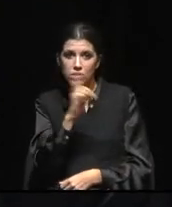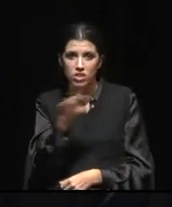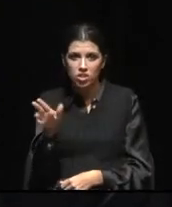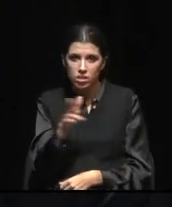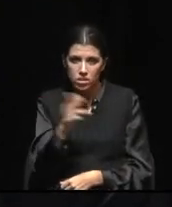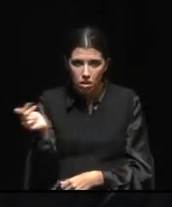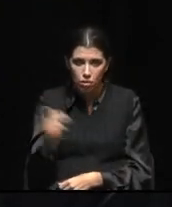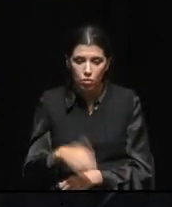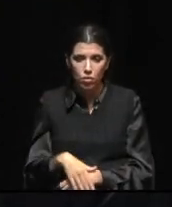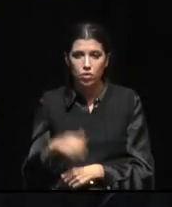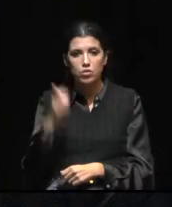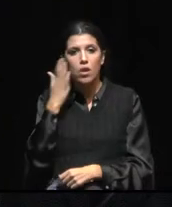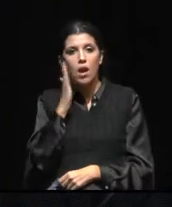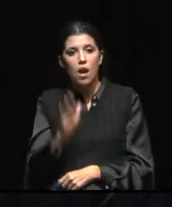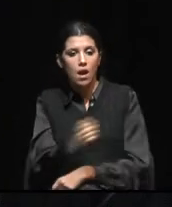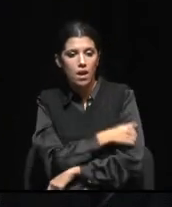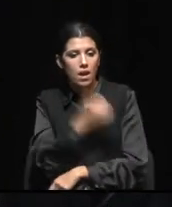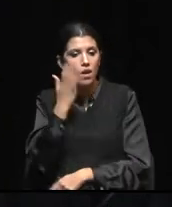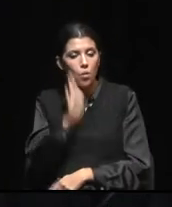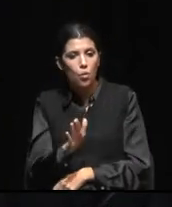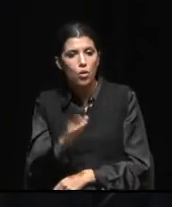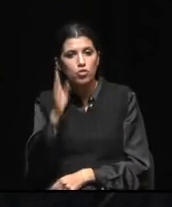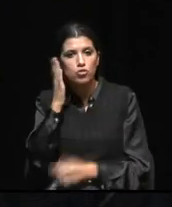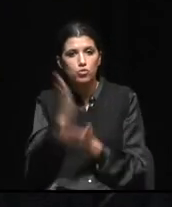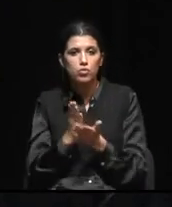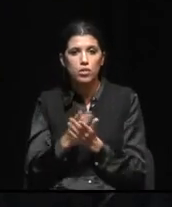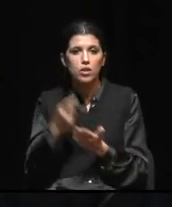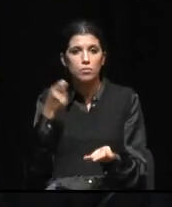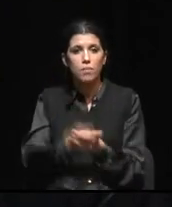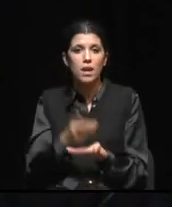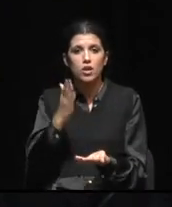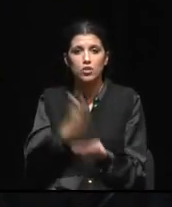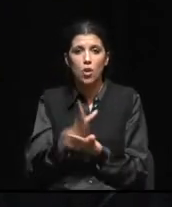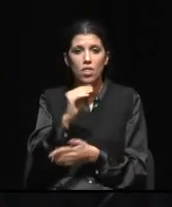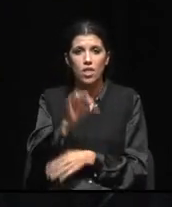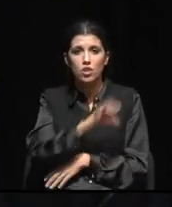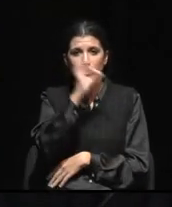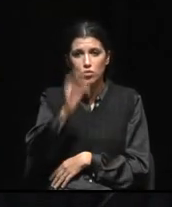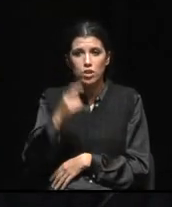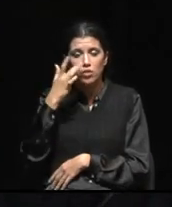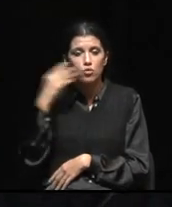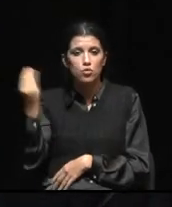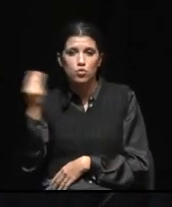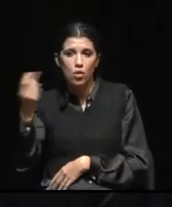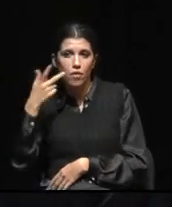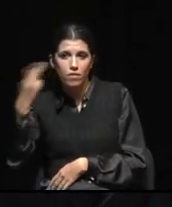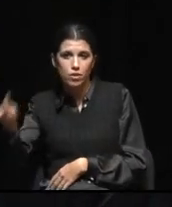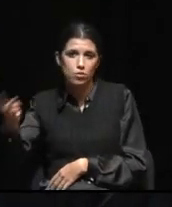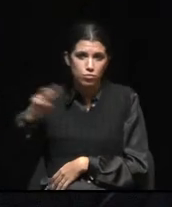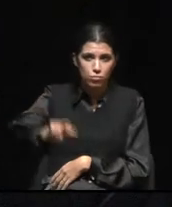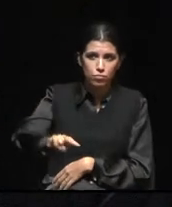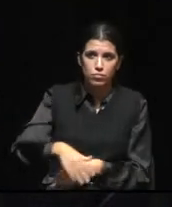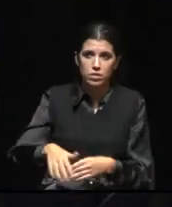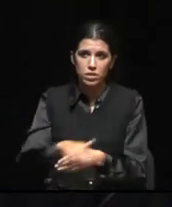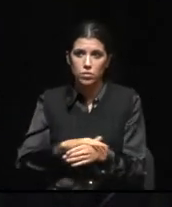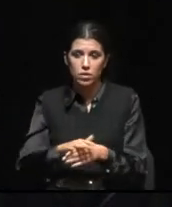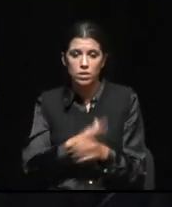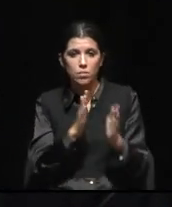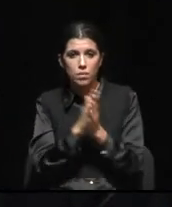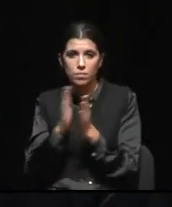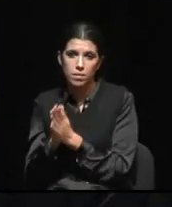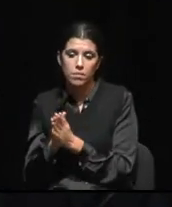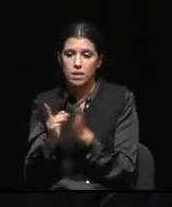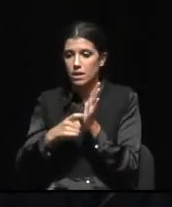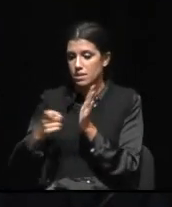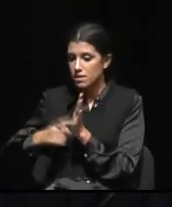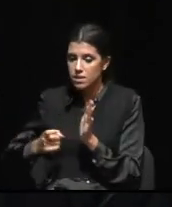€ a residências estudantis cobrem apenas cerca de 10% dos Estudantes deslocados neste cenário tantos e tantas querem ser estudantes e não